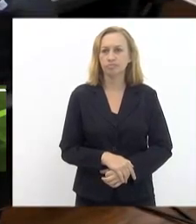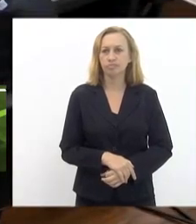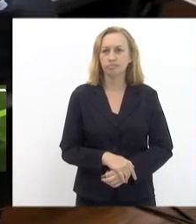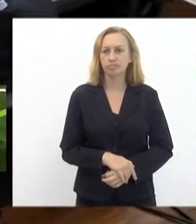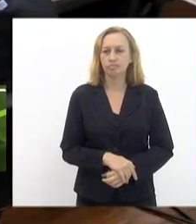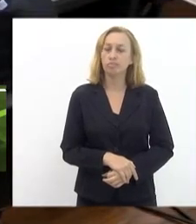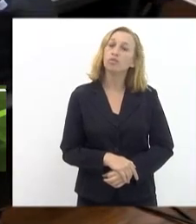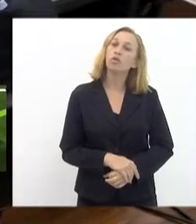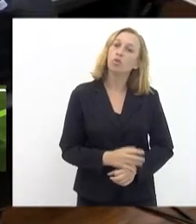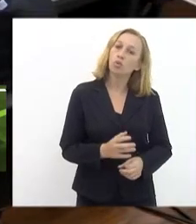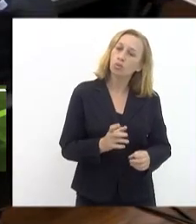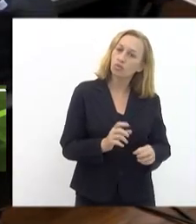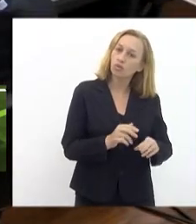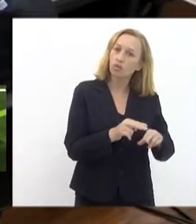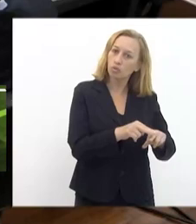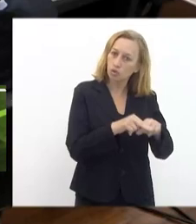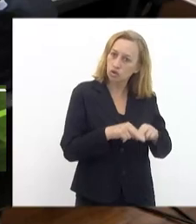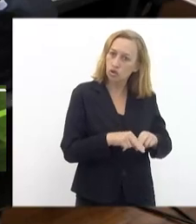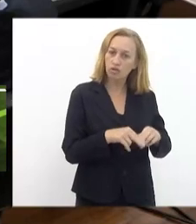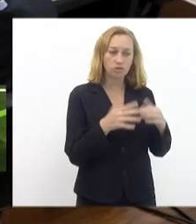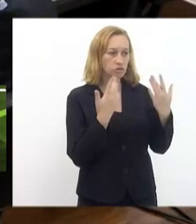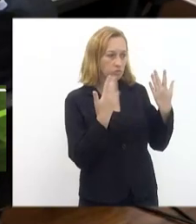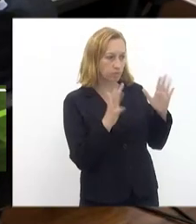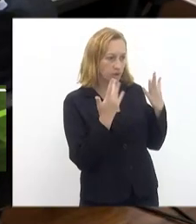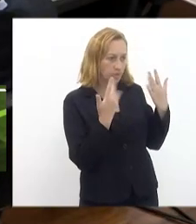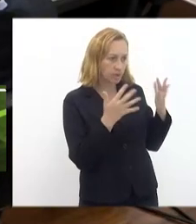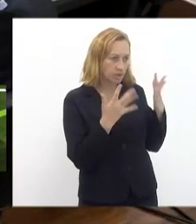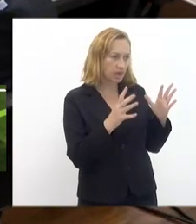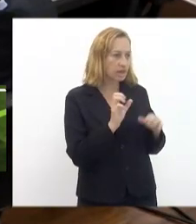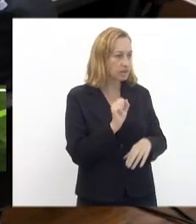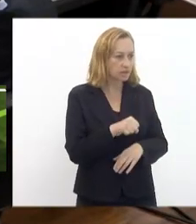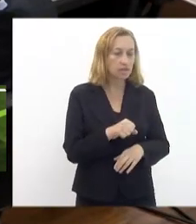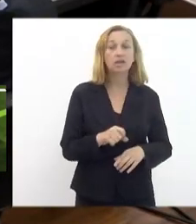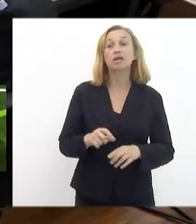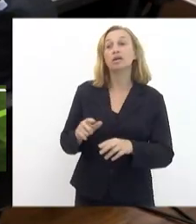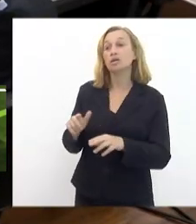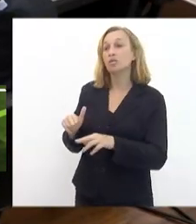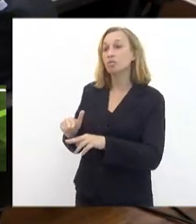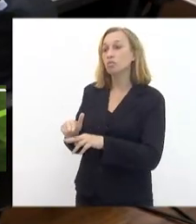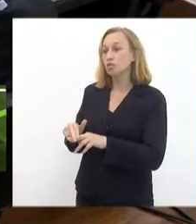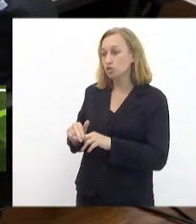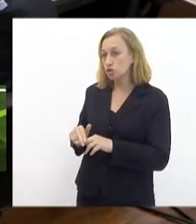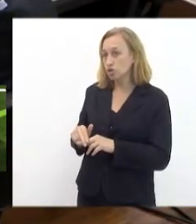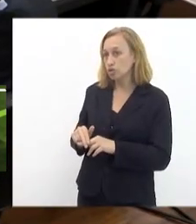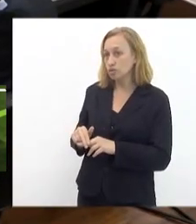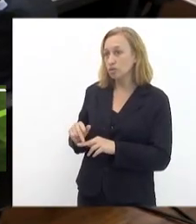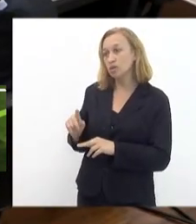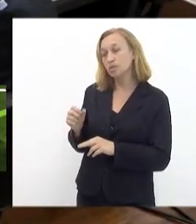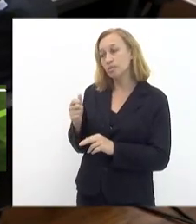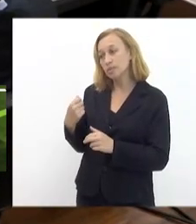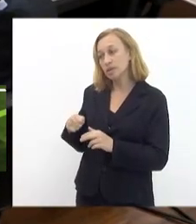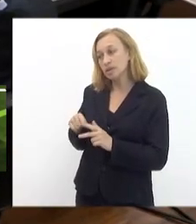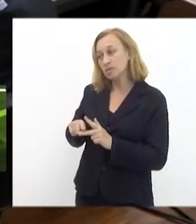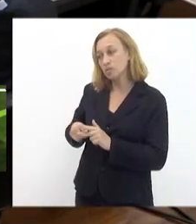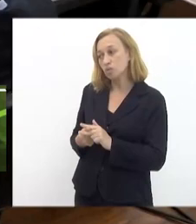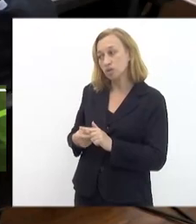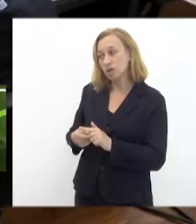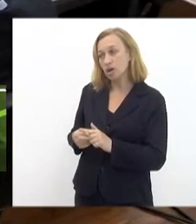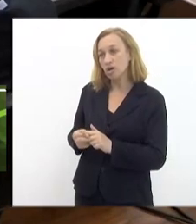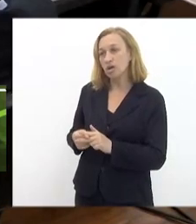nossos aplausos a Deus não vai ter nosso aplauso mas aquilo que a gente acha que devo mudar o rumo